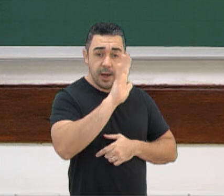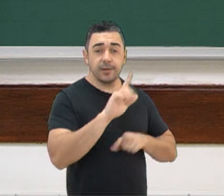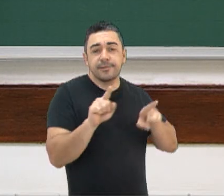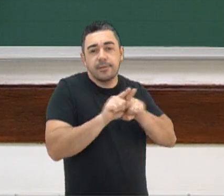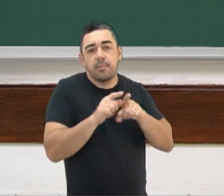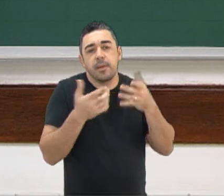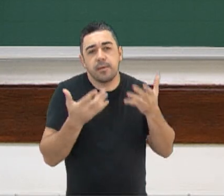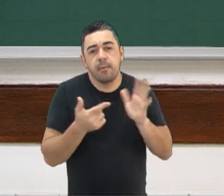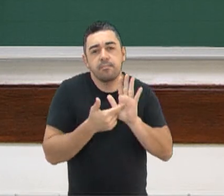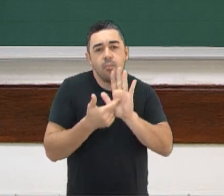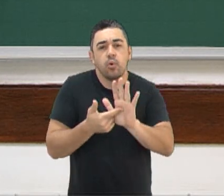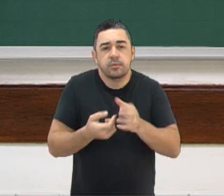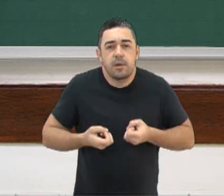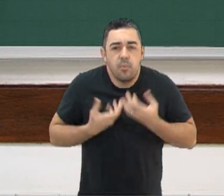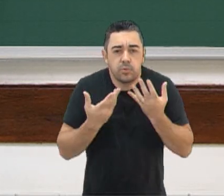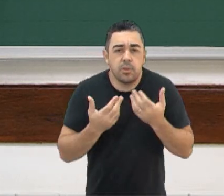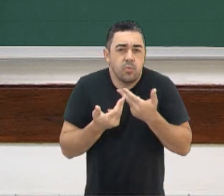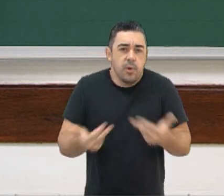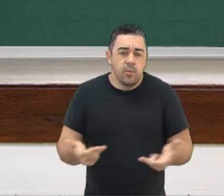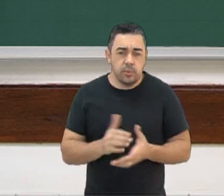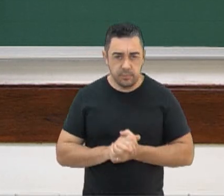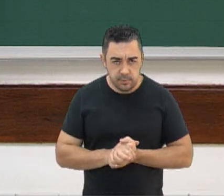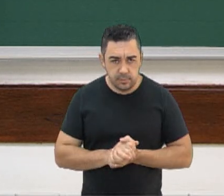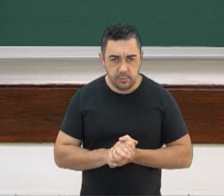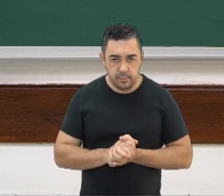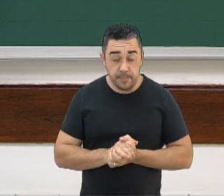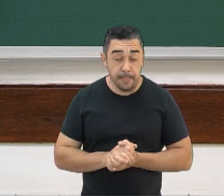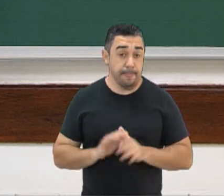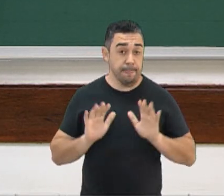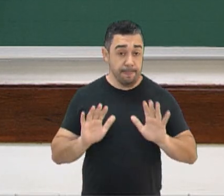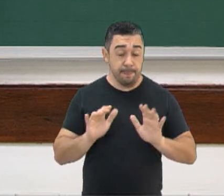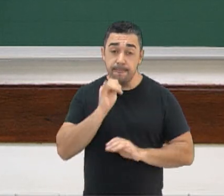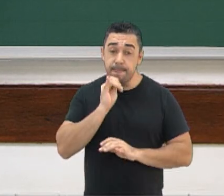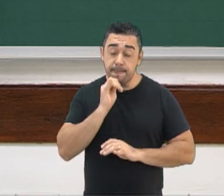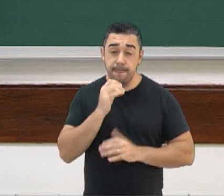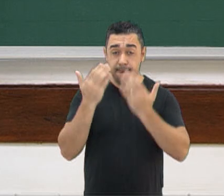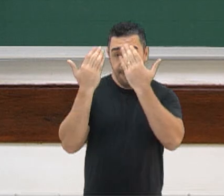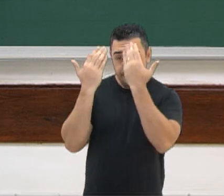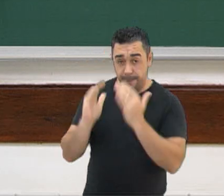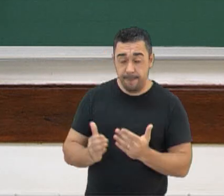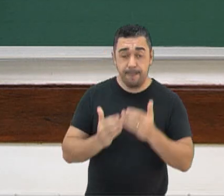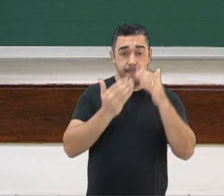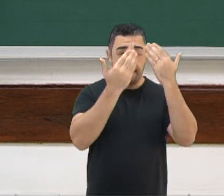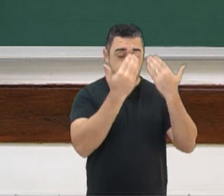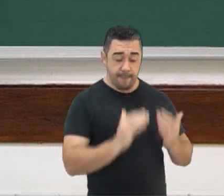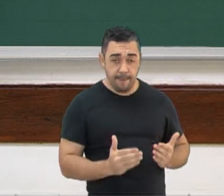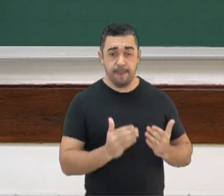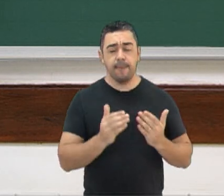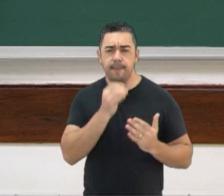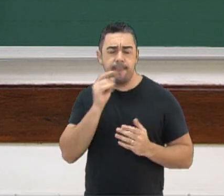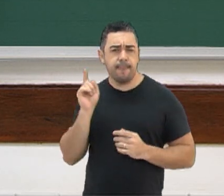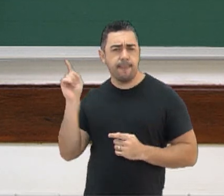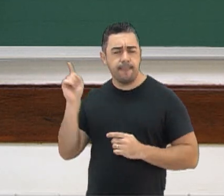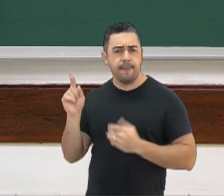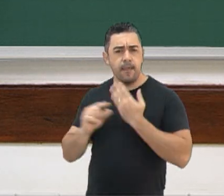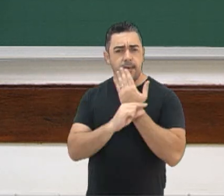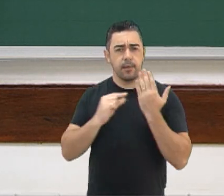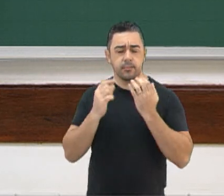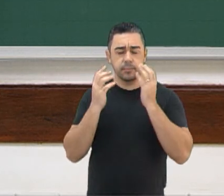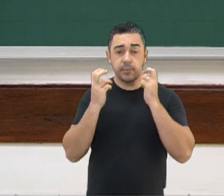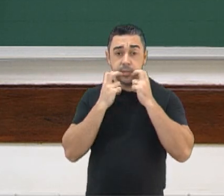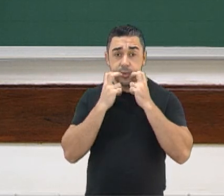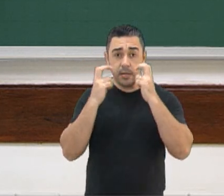querem retratar alguma coisa. Quando nós temos a análise de O Grito, nós temos